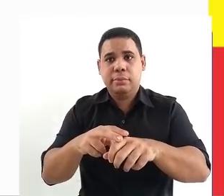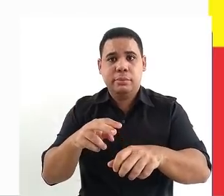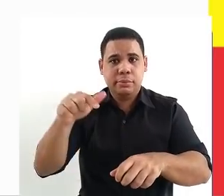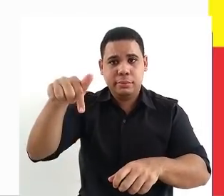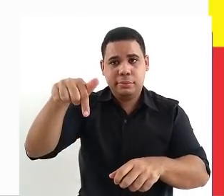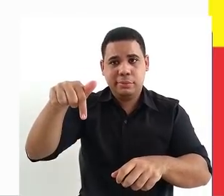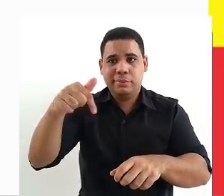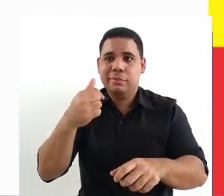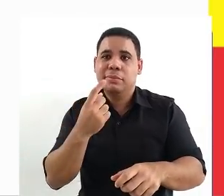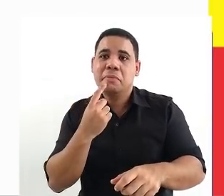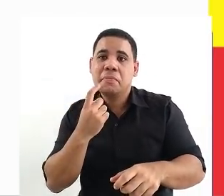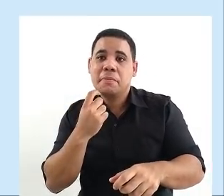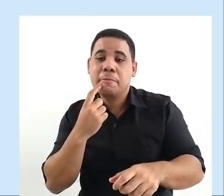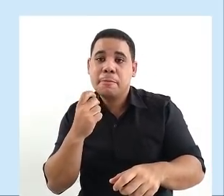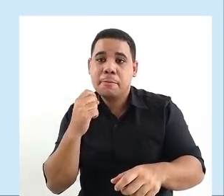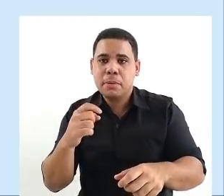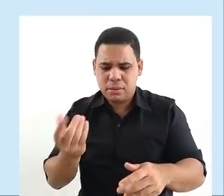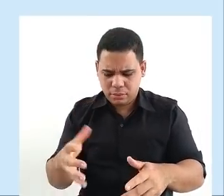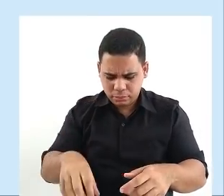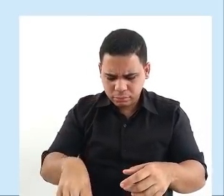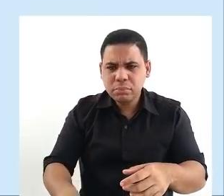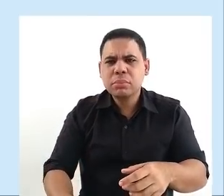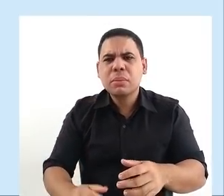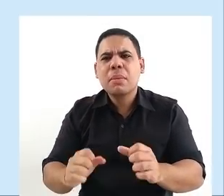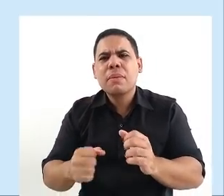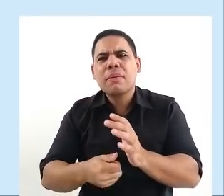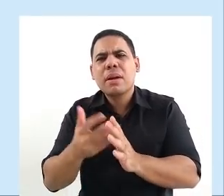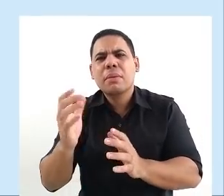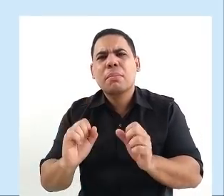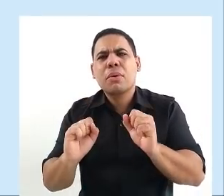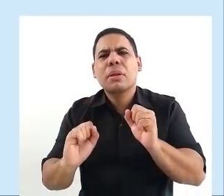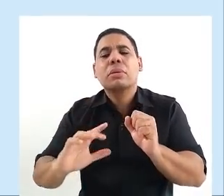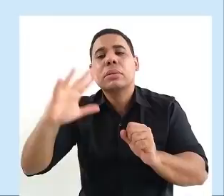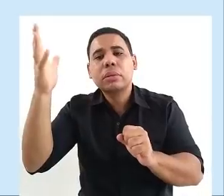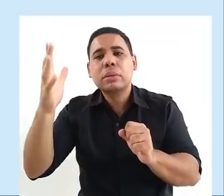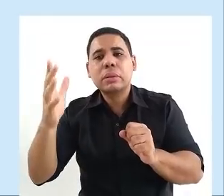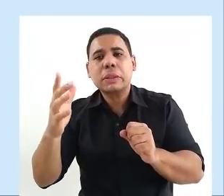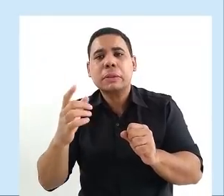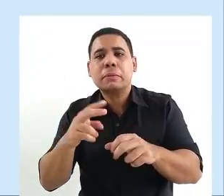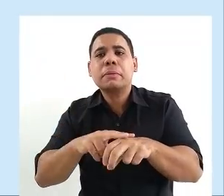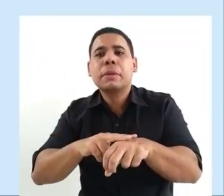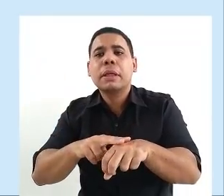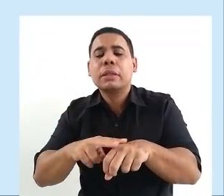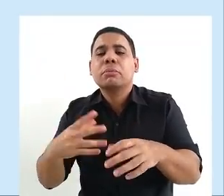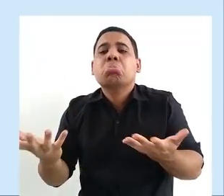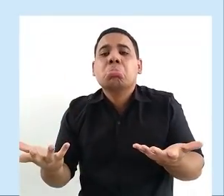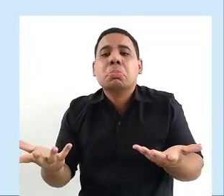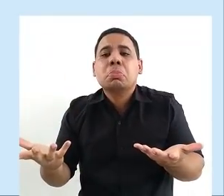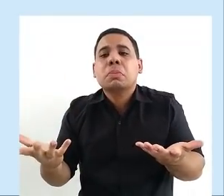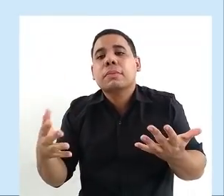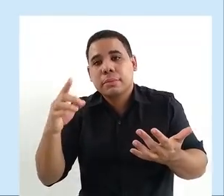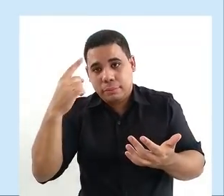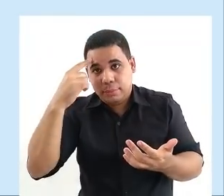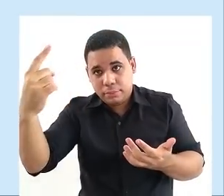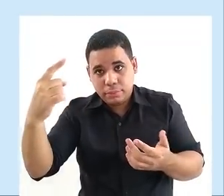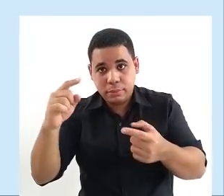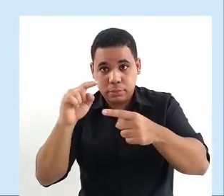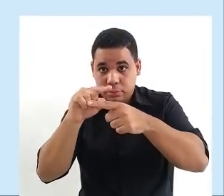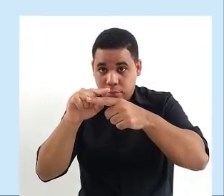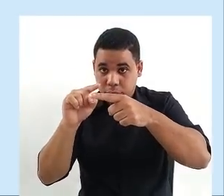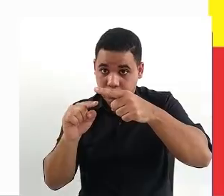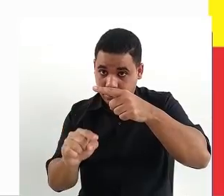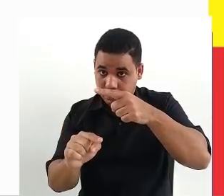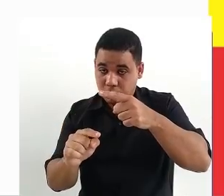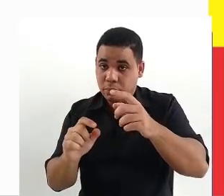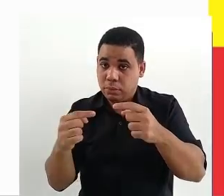ser verde? Gente, probabilidade, pensa, é fração, é uma fração.